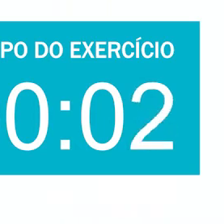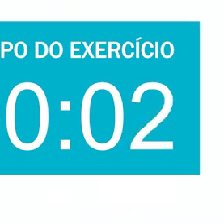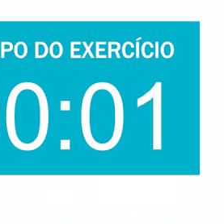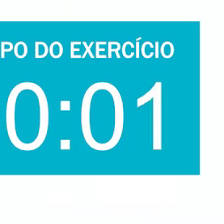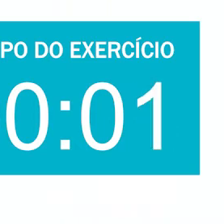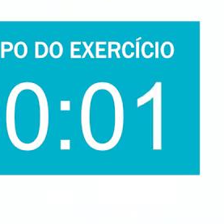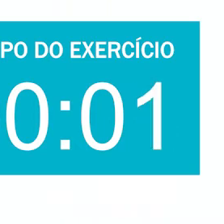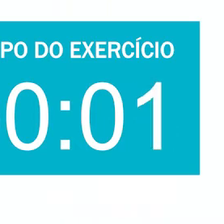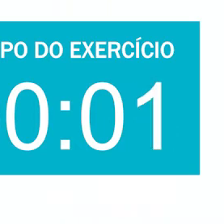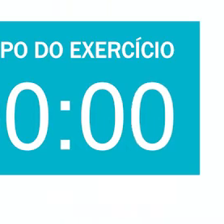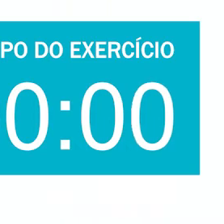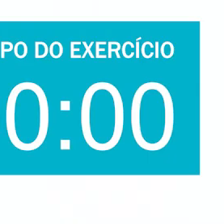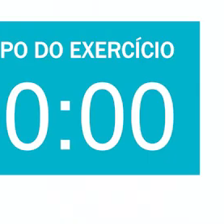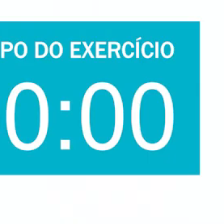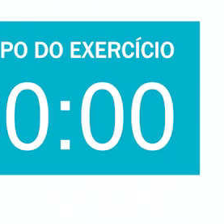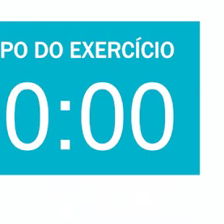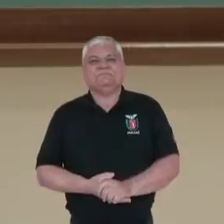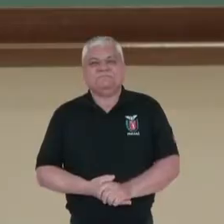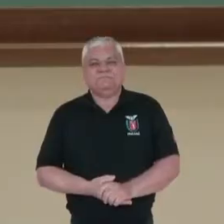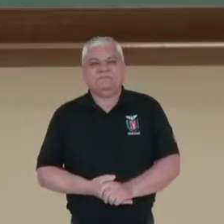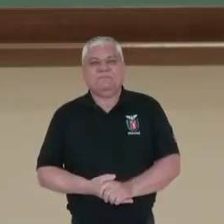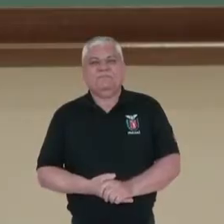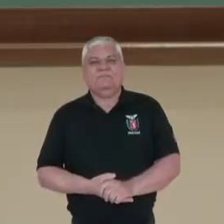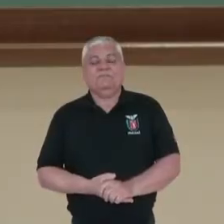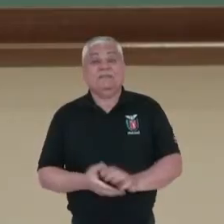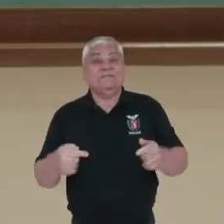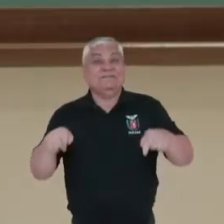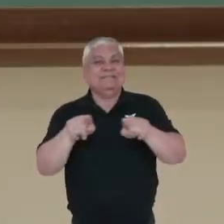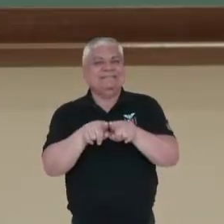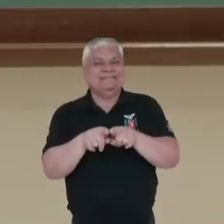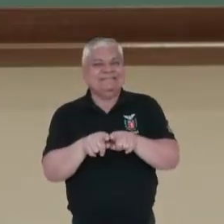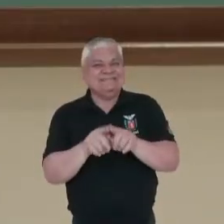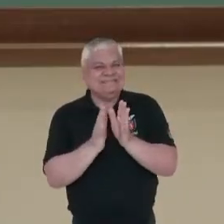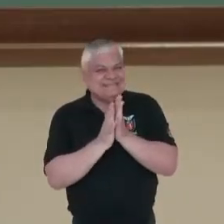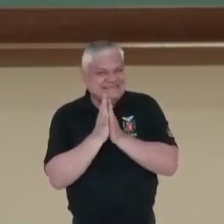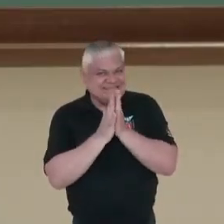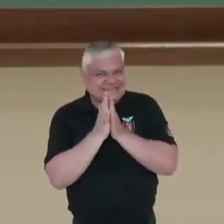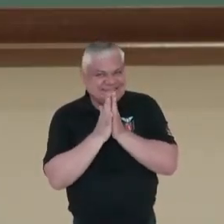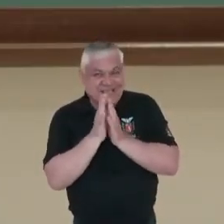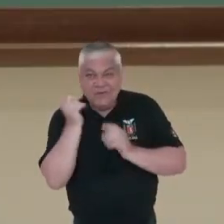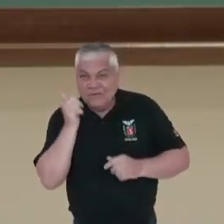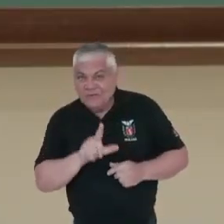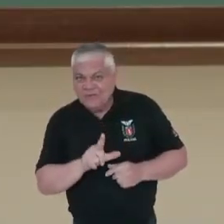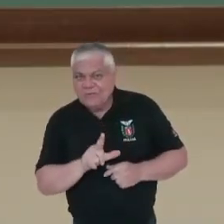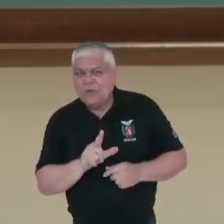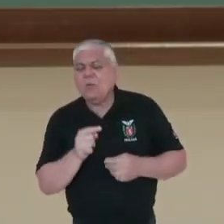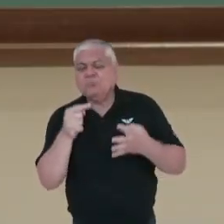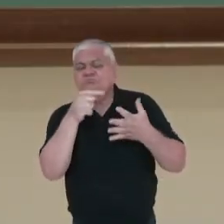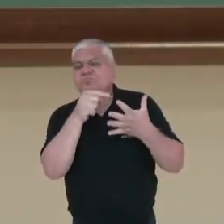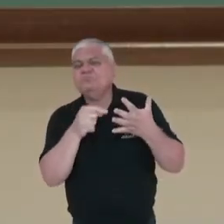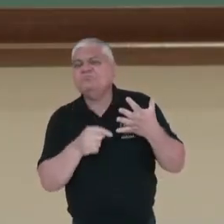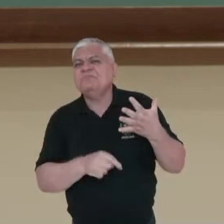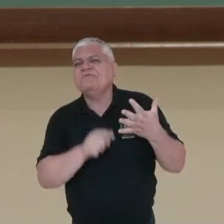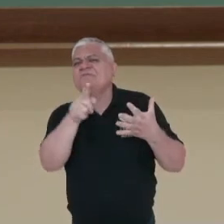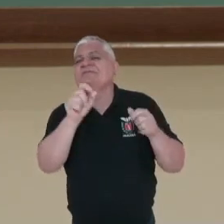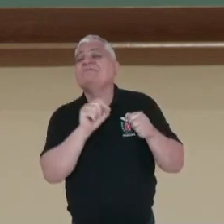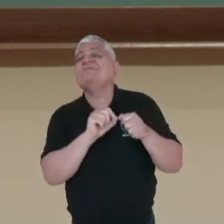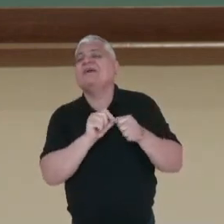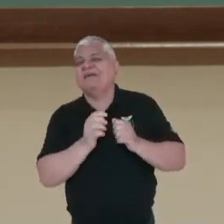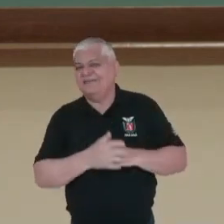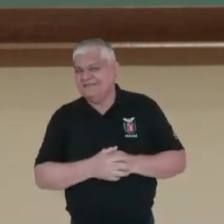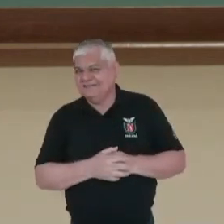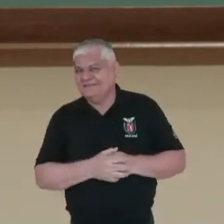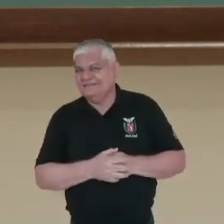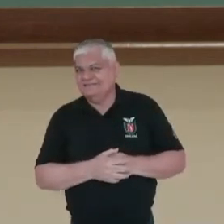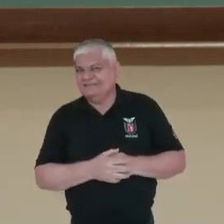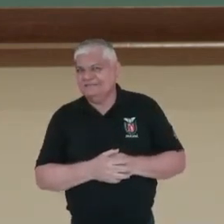E aí e voltamos E aí qual é a capacidade difícil trabalho no seu dia